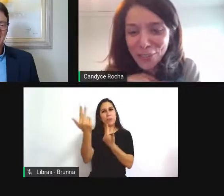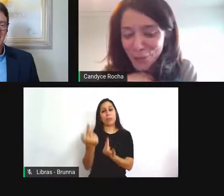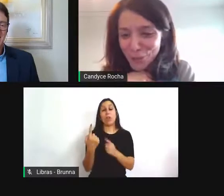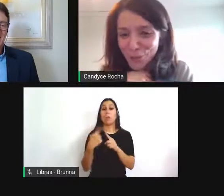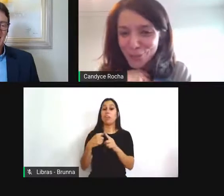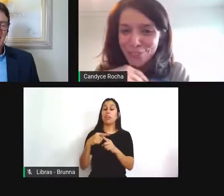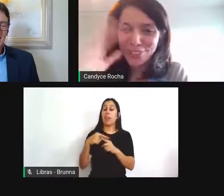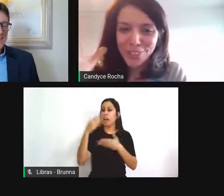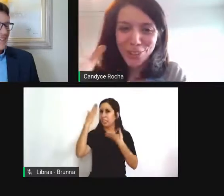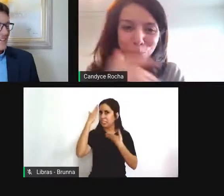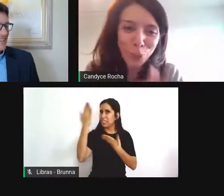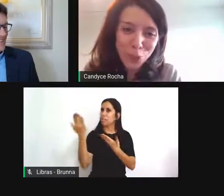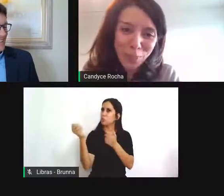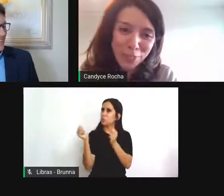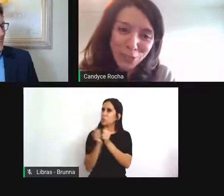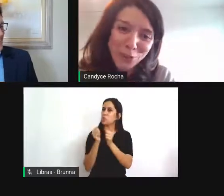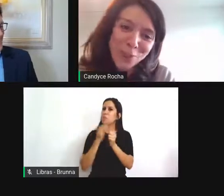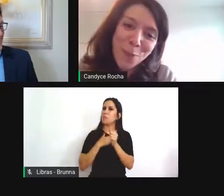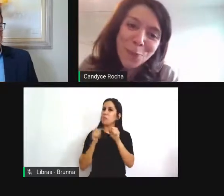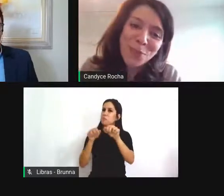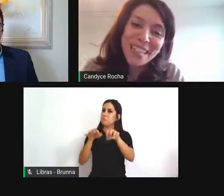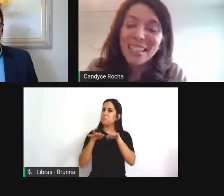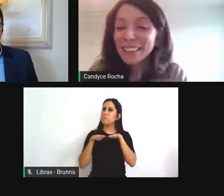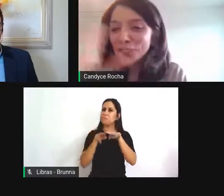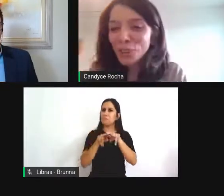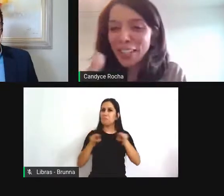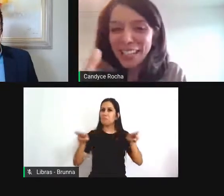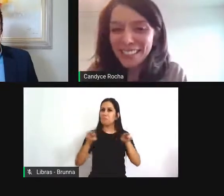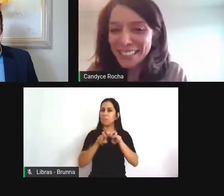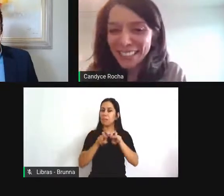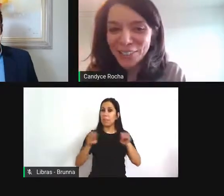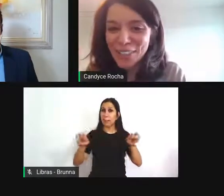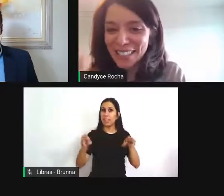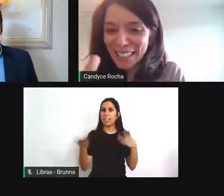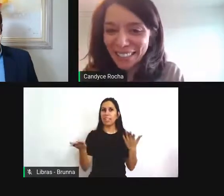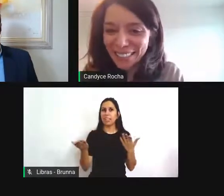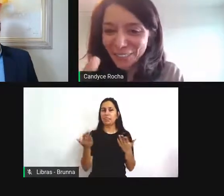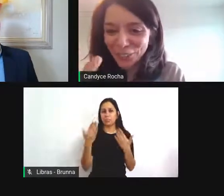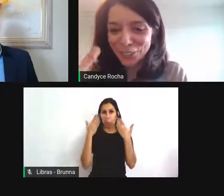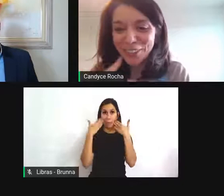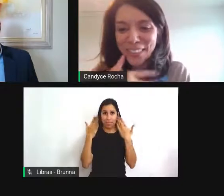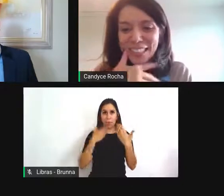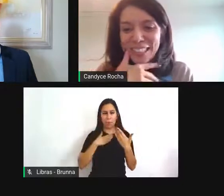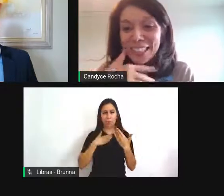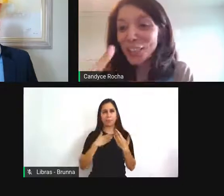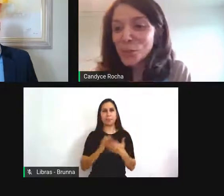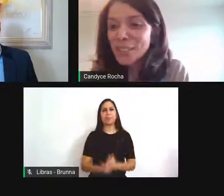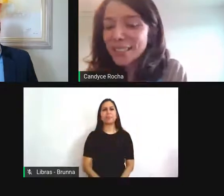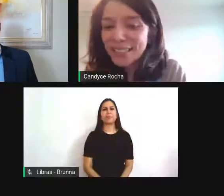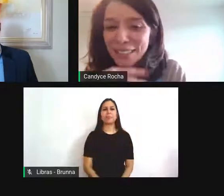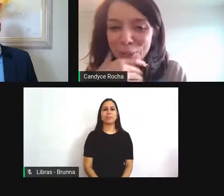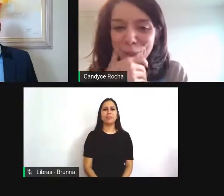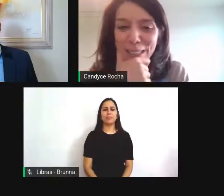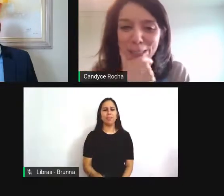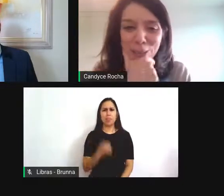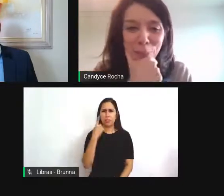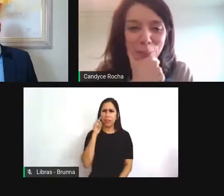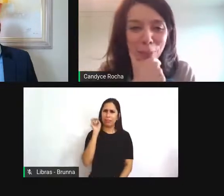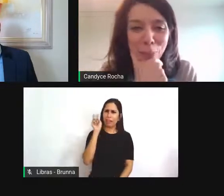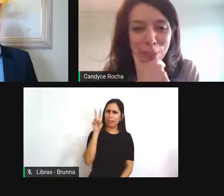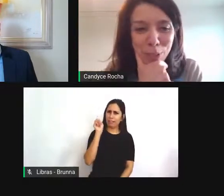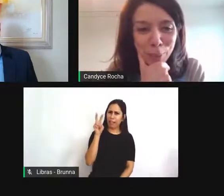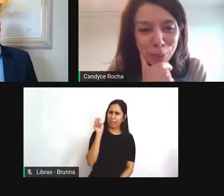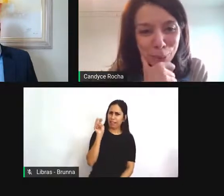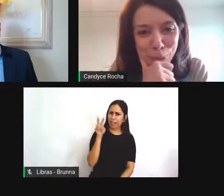Agradecer ela, porque ela também esteve na minha banca e foi um suporte maravilhoso. E tantos colegas, Ricardo Sena, que eu estou vendo aqui,